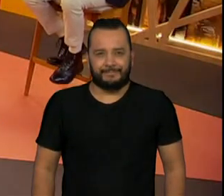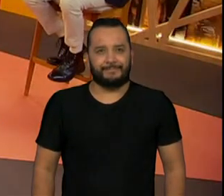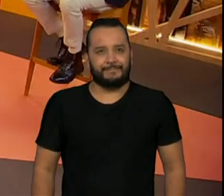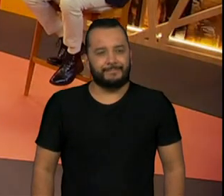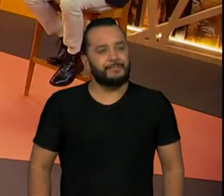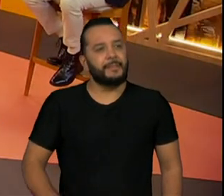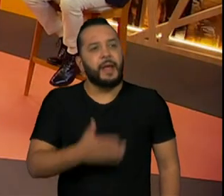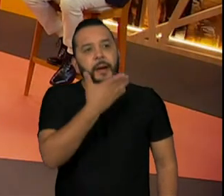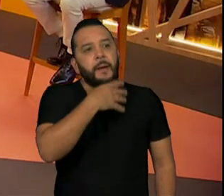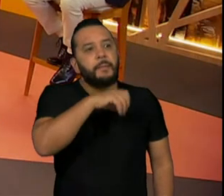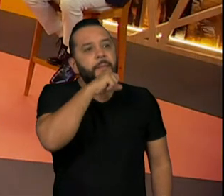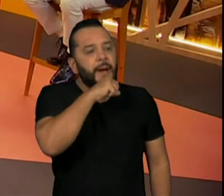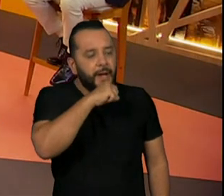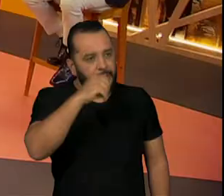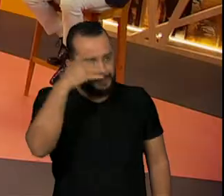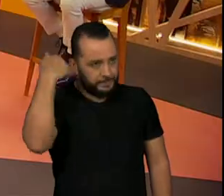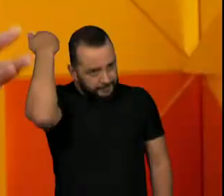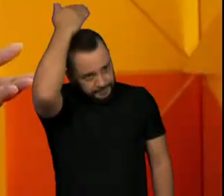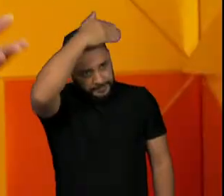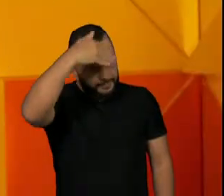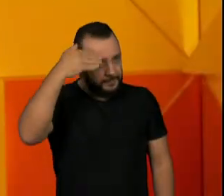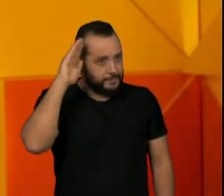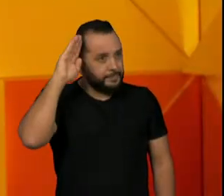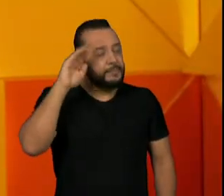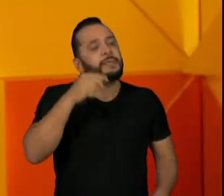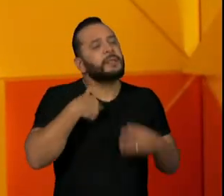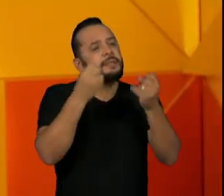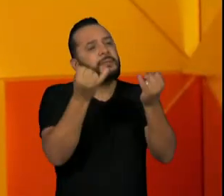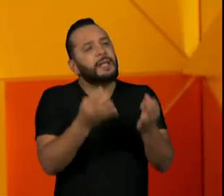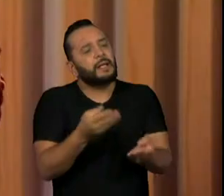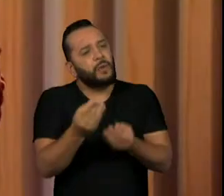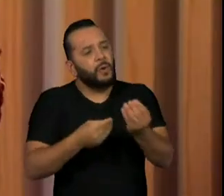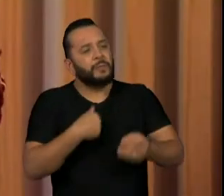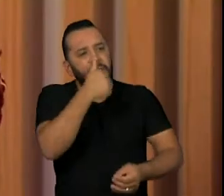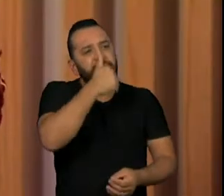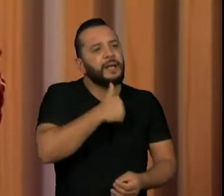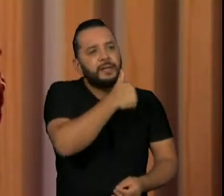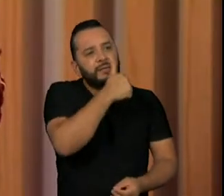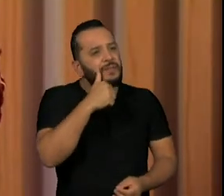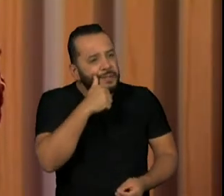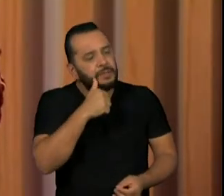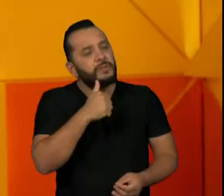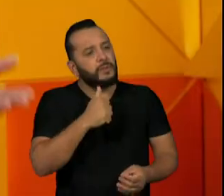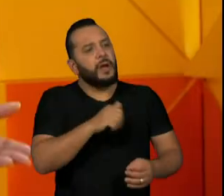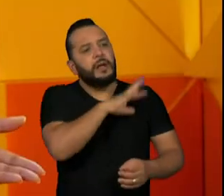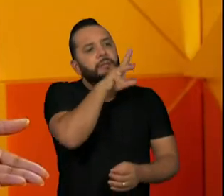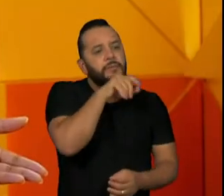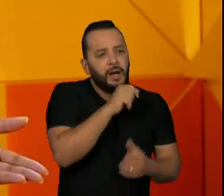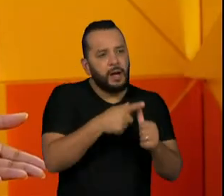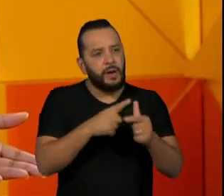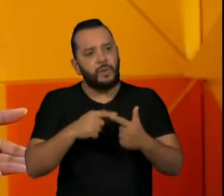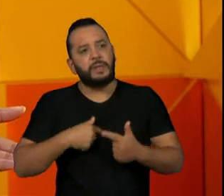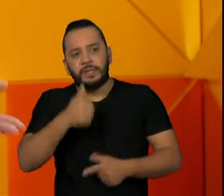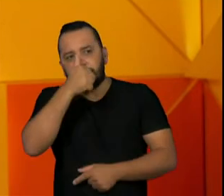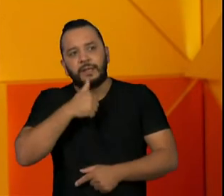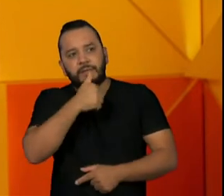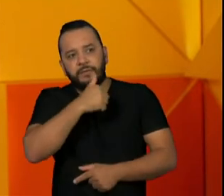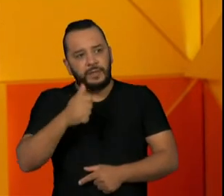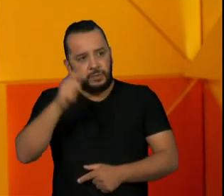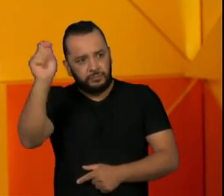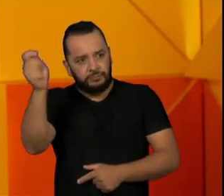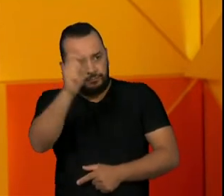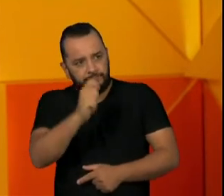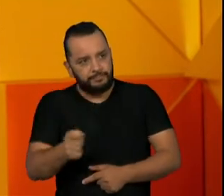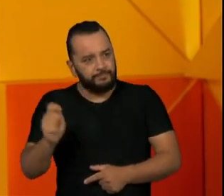Mas, Sidney, a gente viu ali na reportagem falar de sacrifício animal, sacrifício vegetal. Eu vejo que outras religiões também praticam o